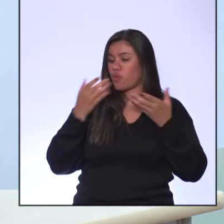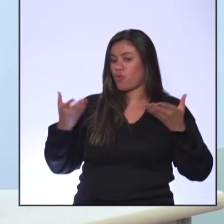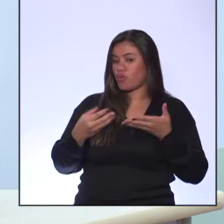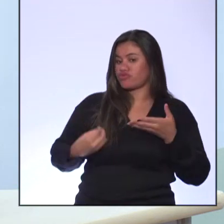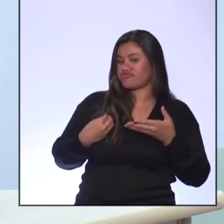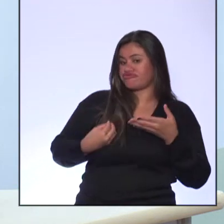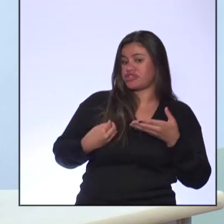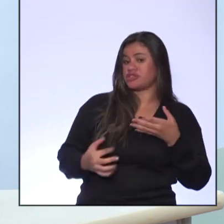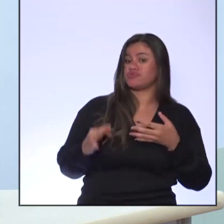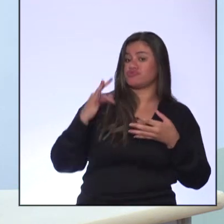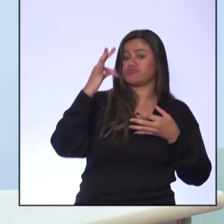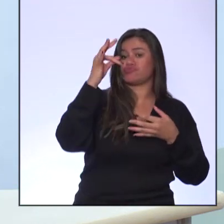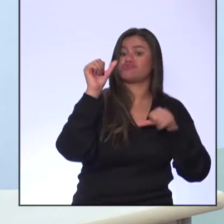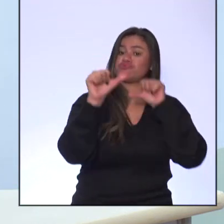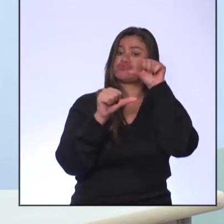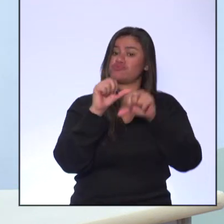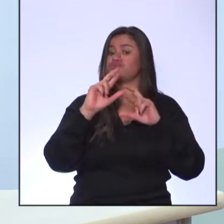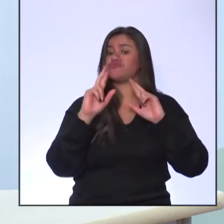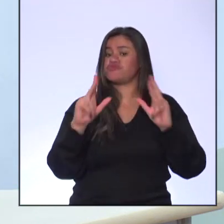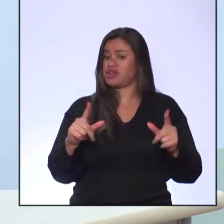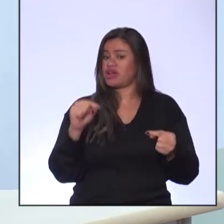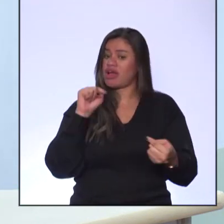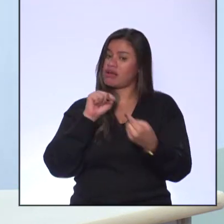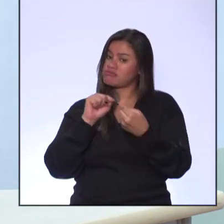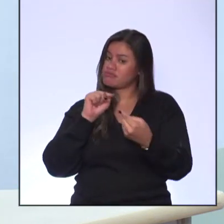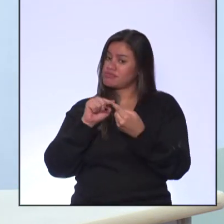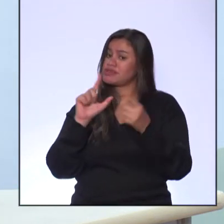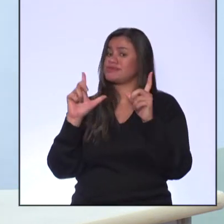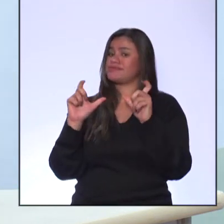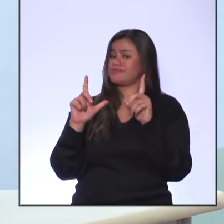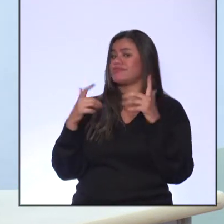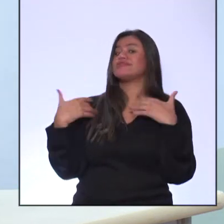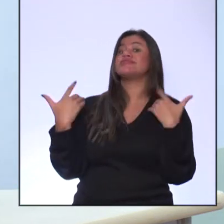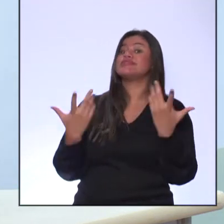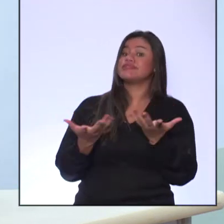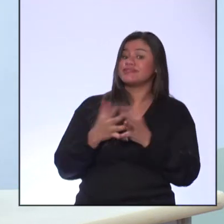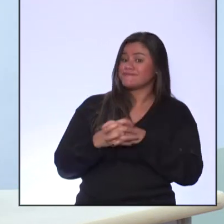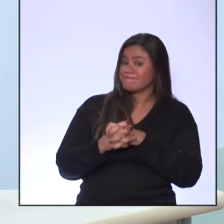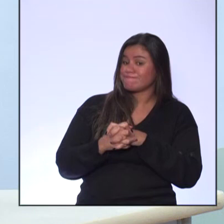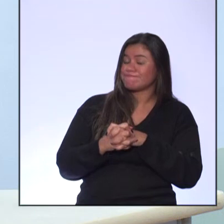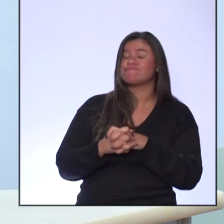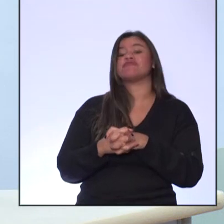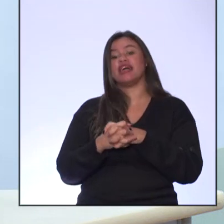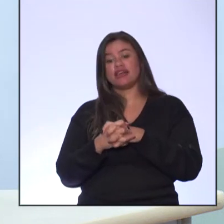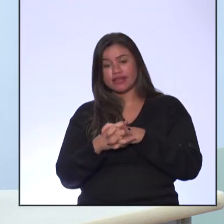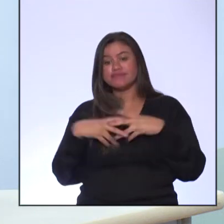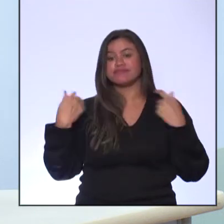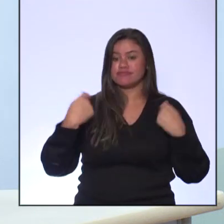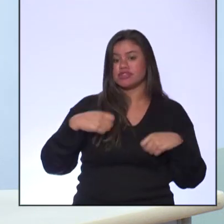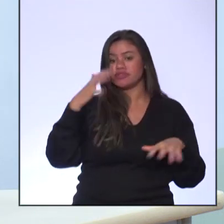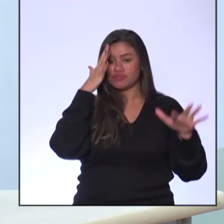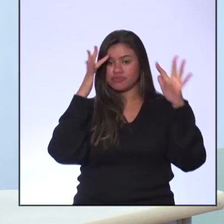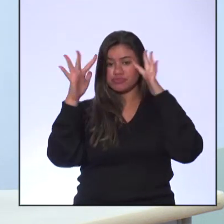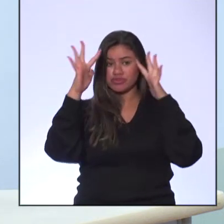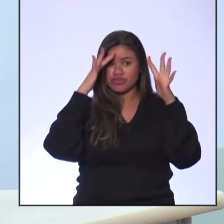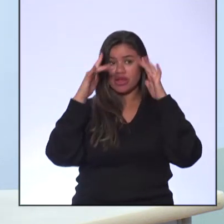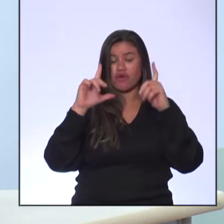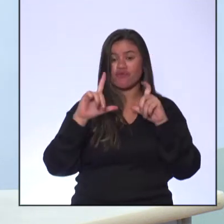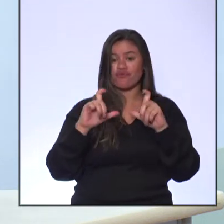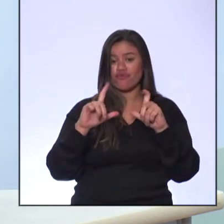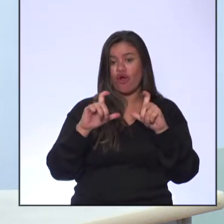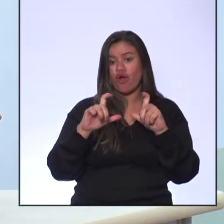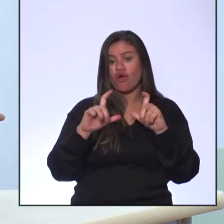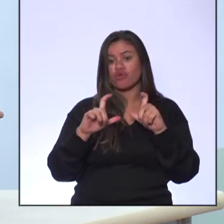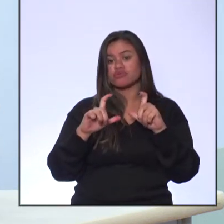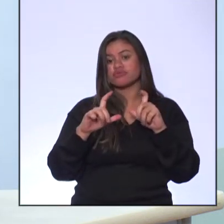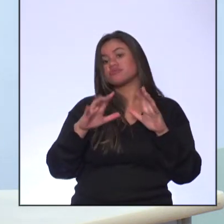isso é importante, Gabriela, de você retomar e de você pontuar quais fotos você, por exemplo,